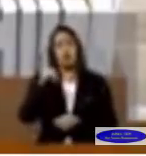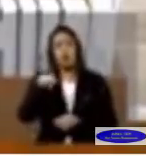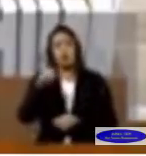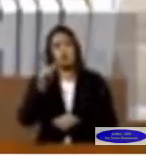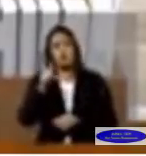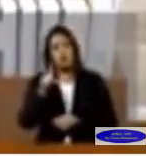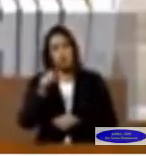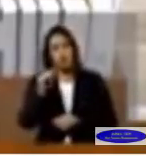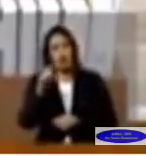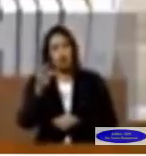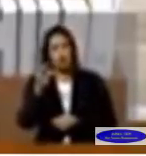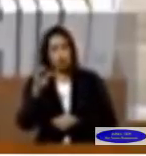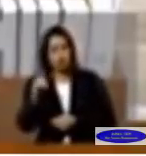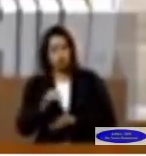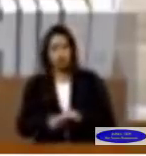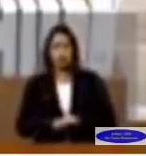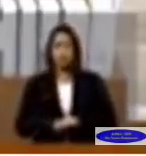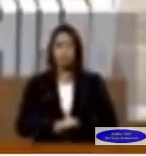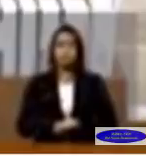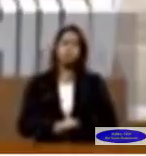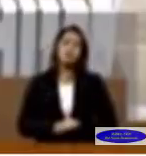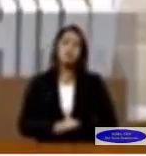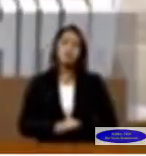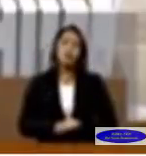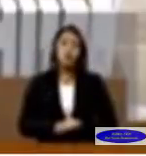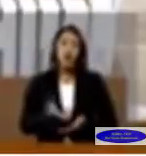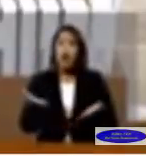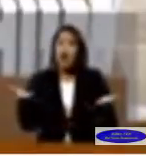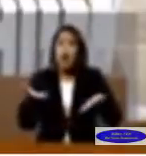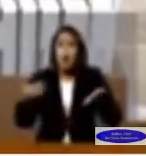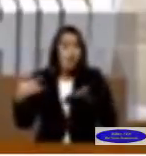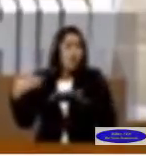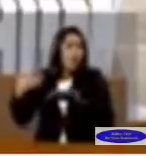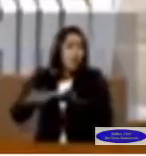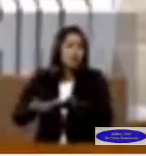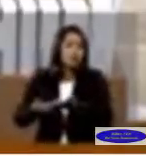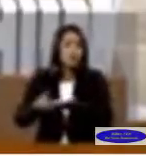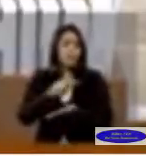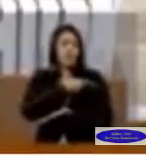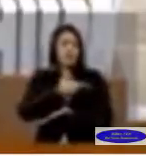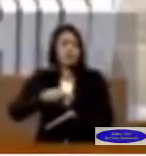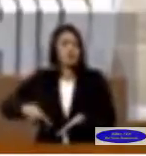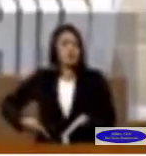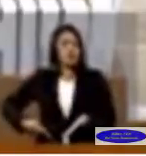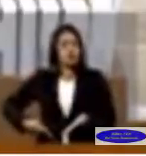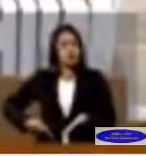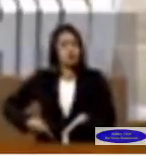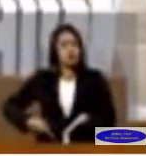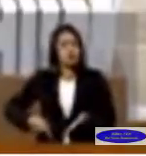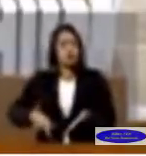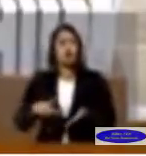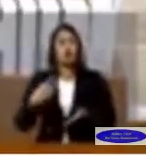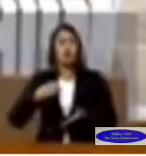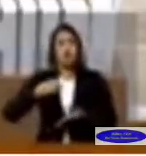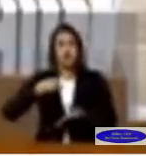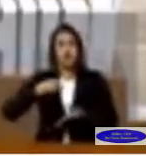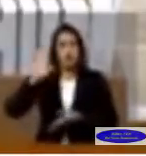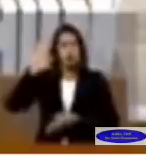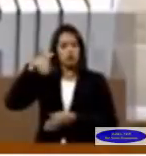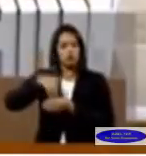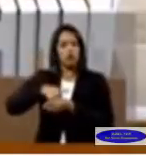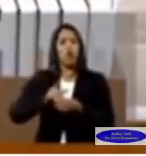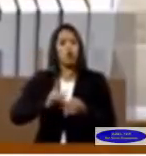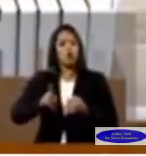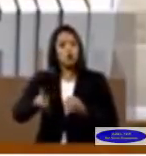extremamente engajados na prestação do serviço público e do interesse. Atacar o Poder